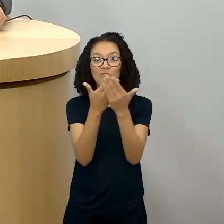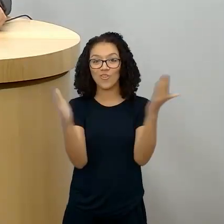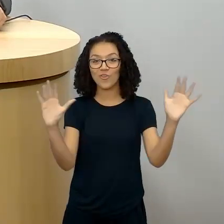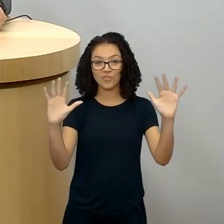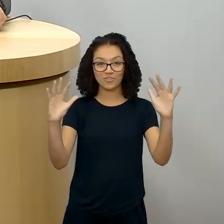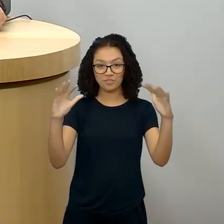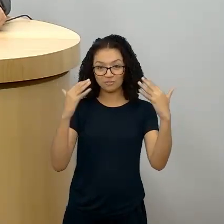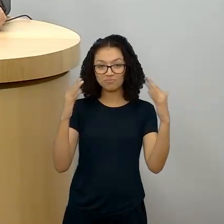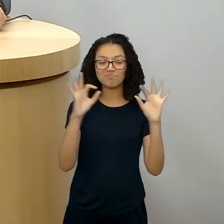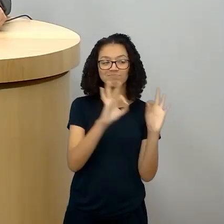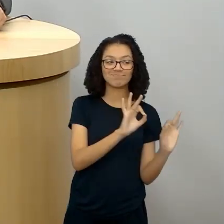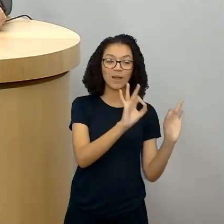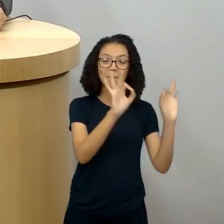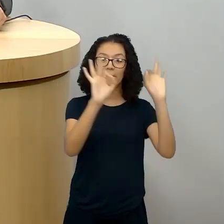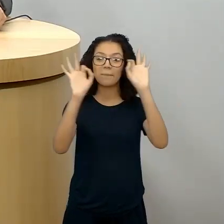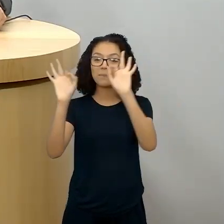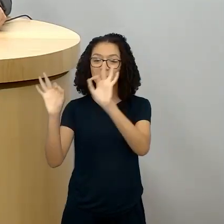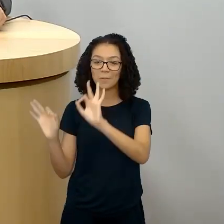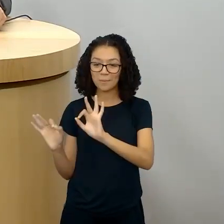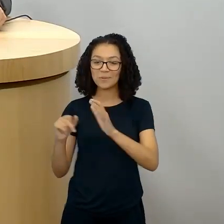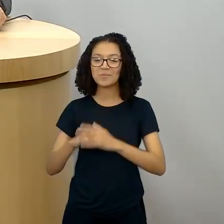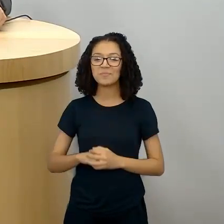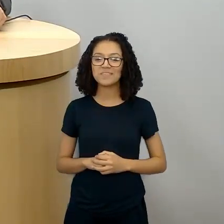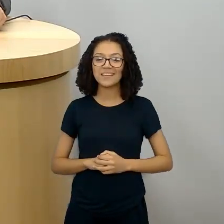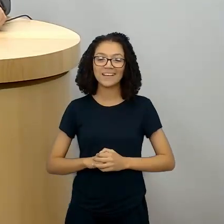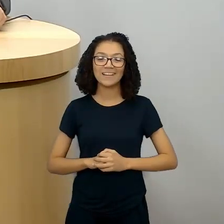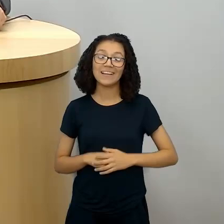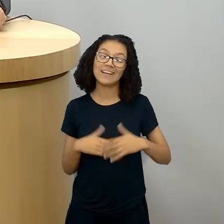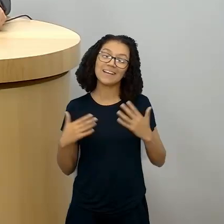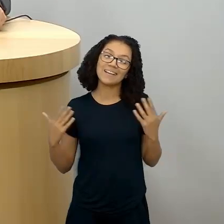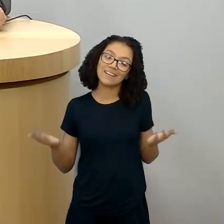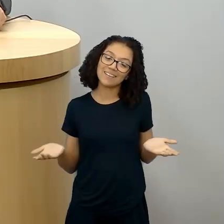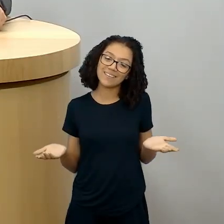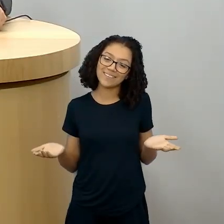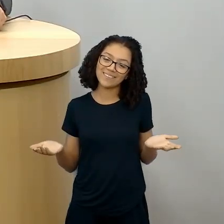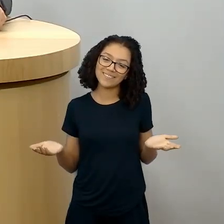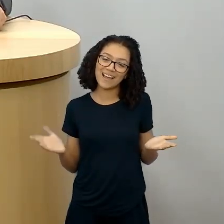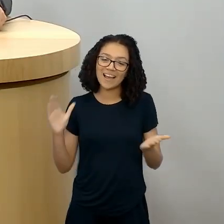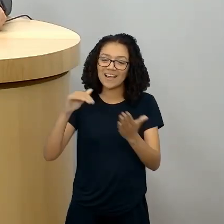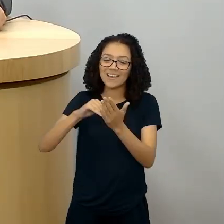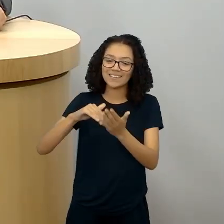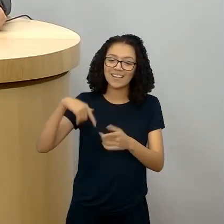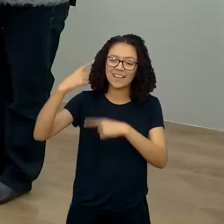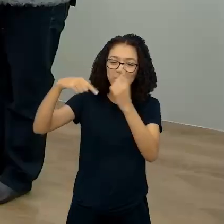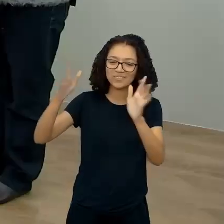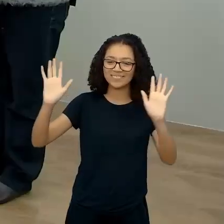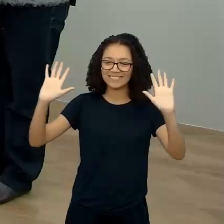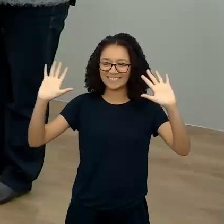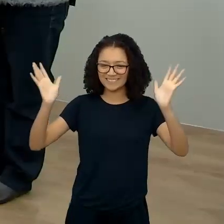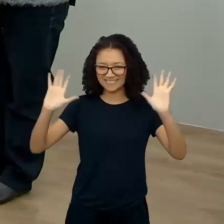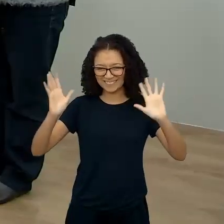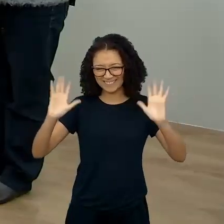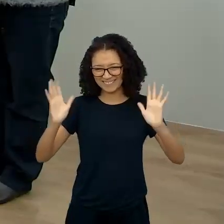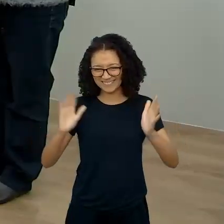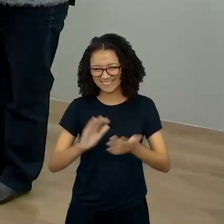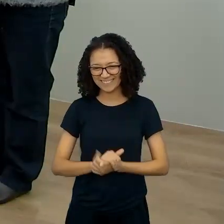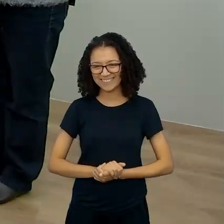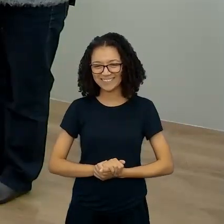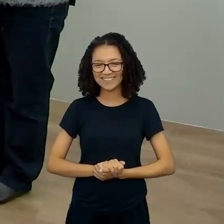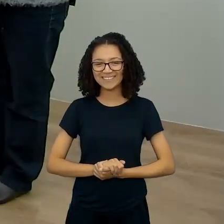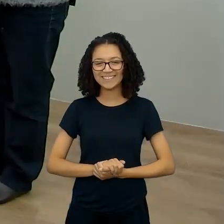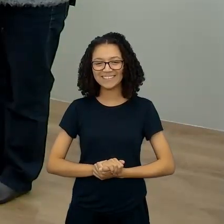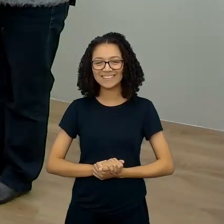por acompanharem. E até breve, né, Lê? Até breve, a gente volta.